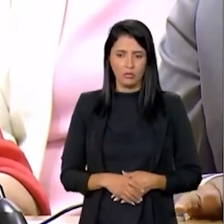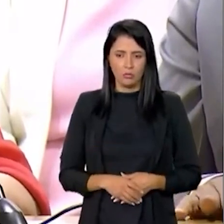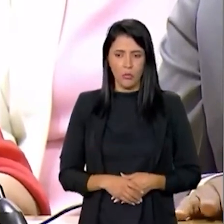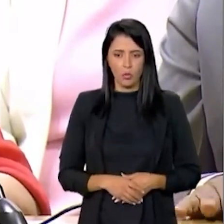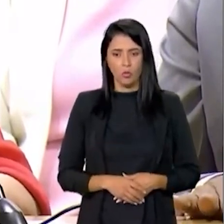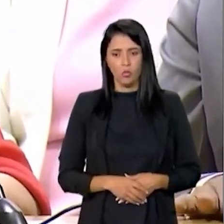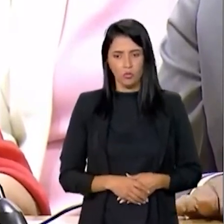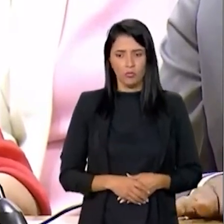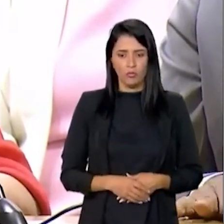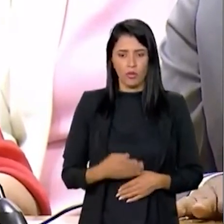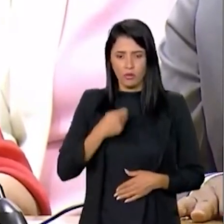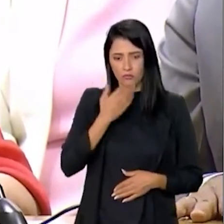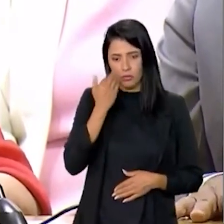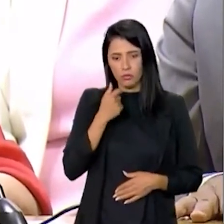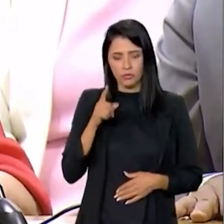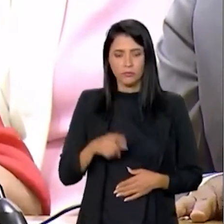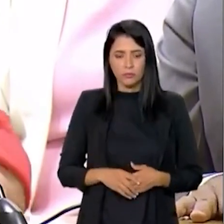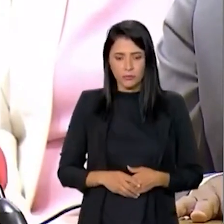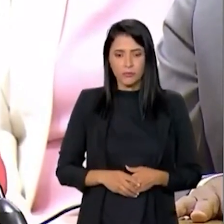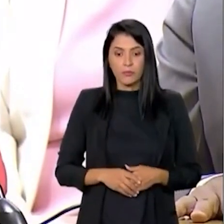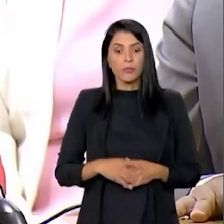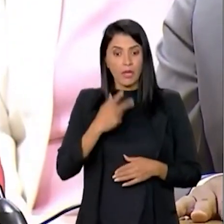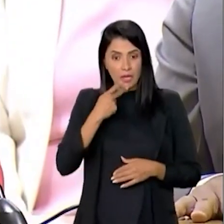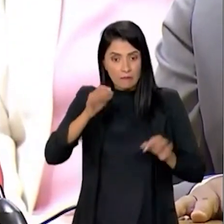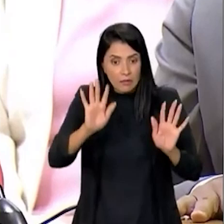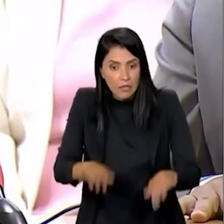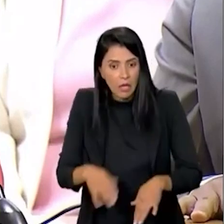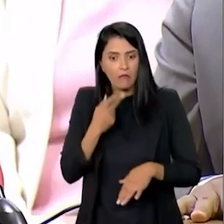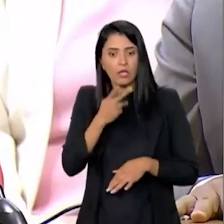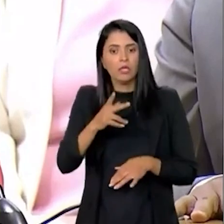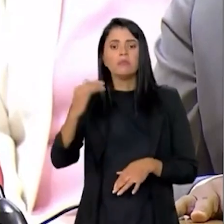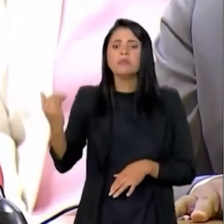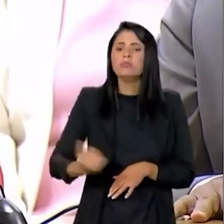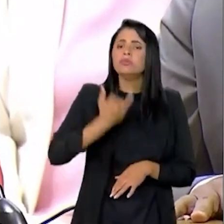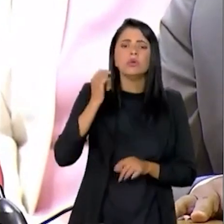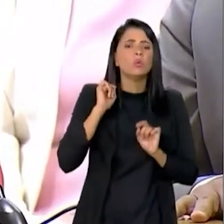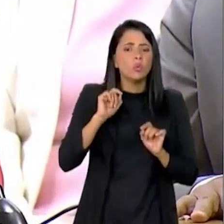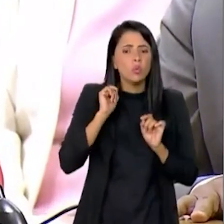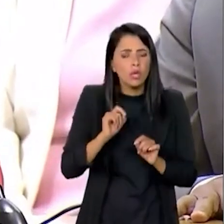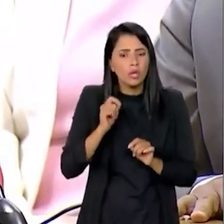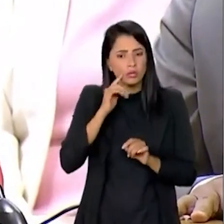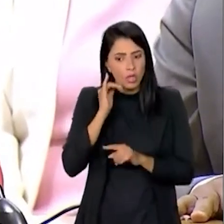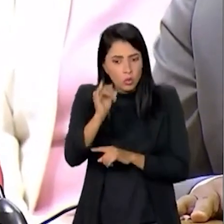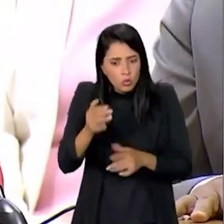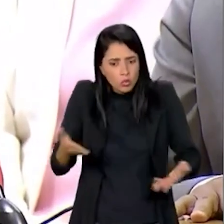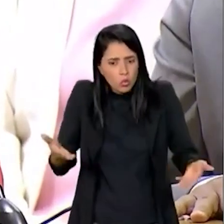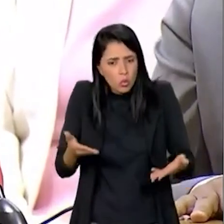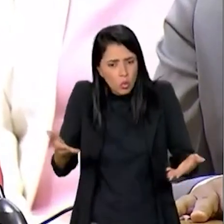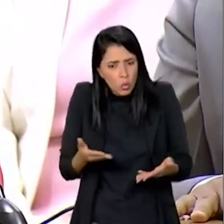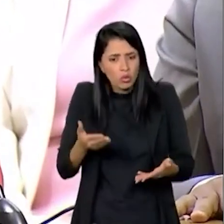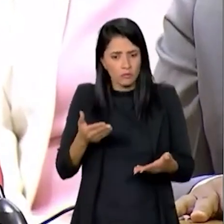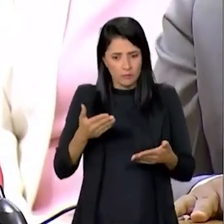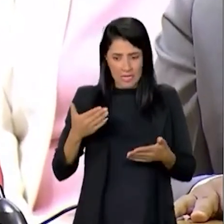destaques, concluir essa fala falando da importância desse anúncio de hoje,